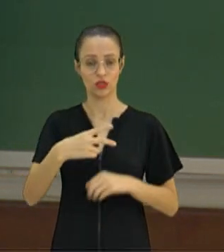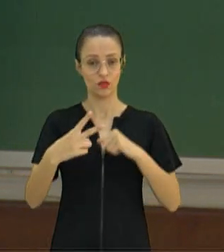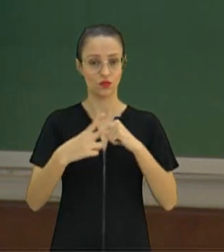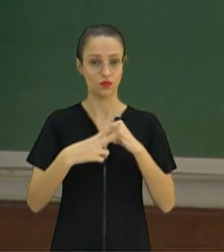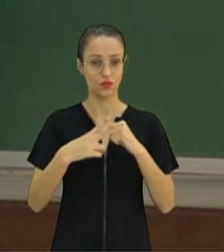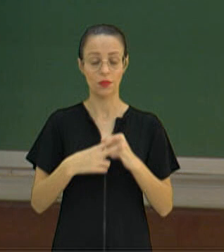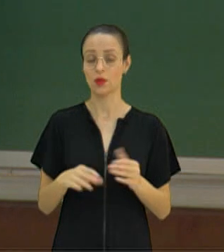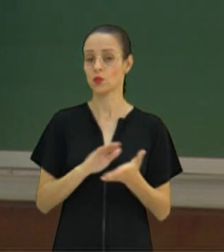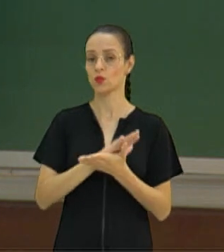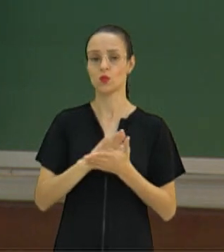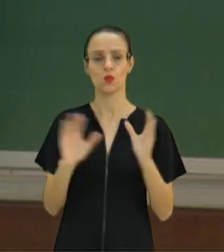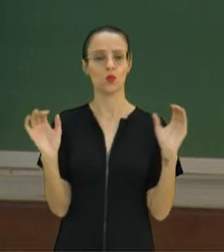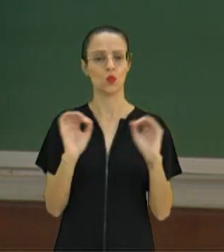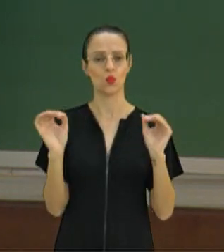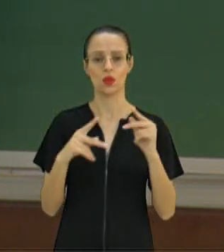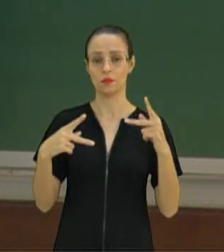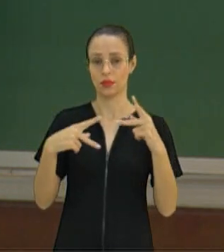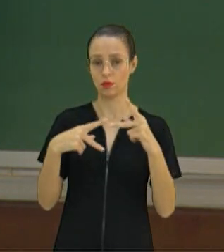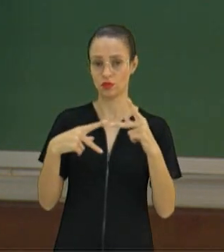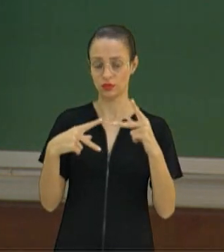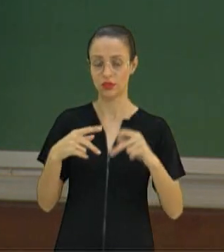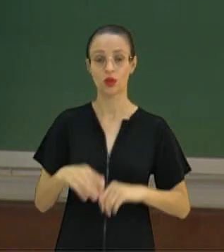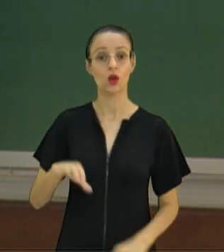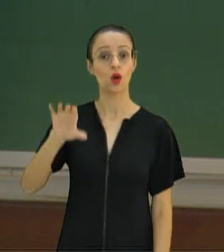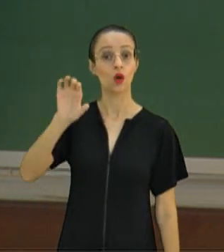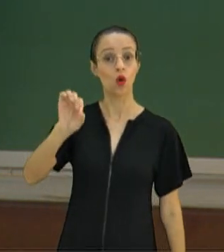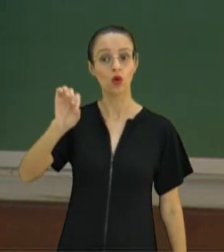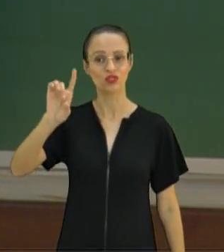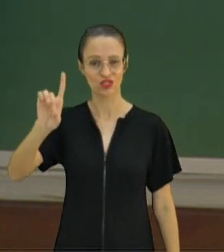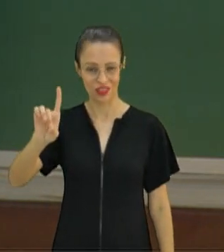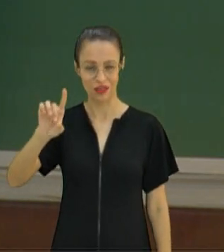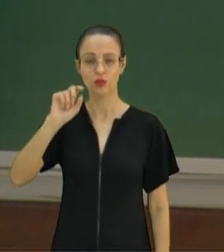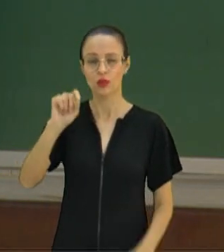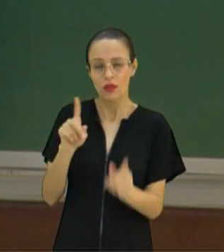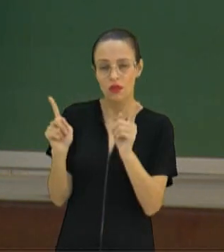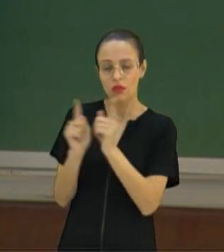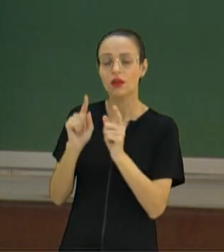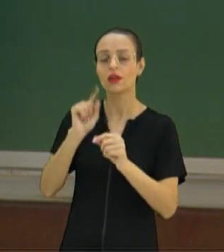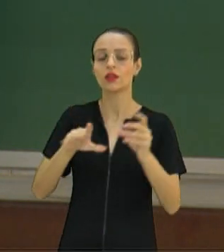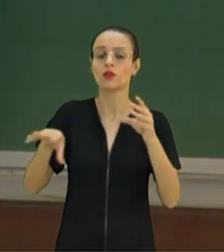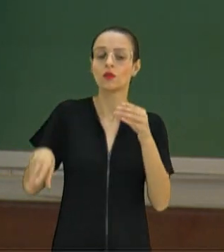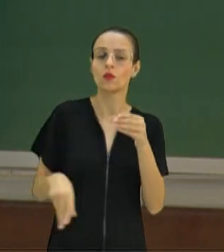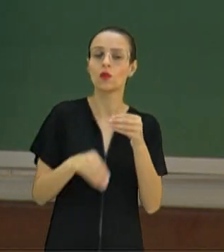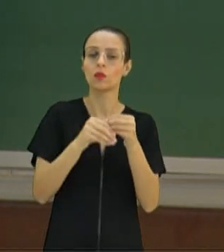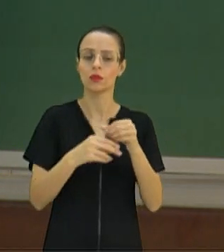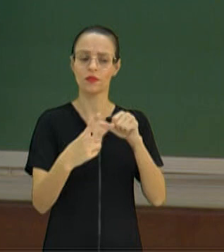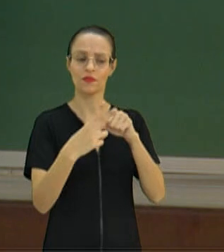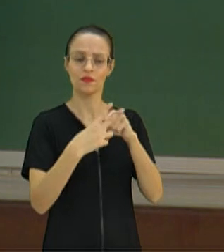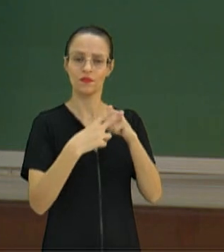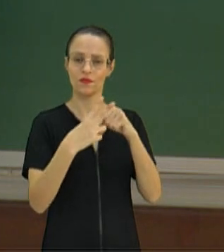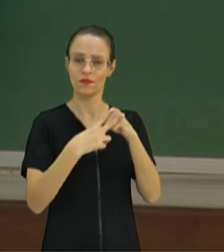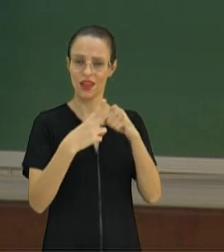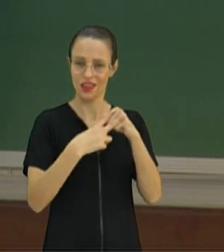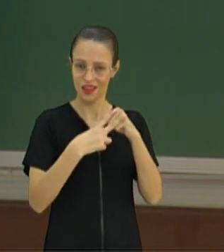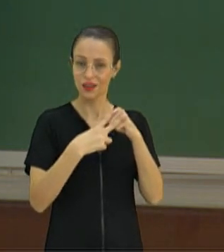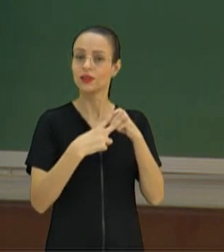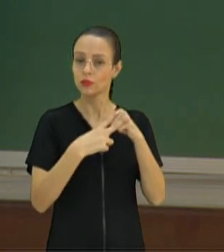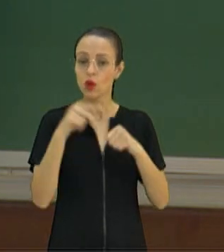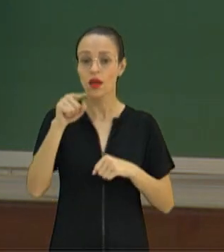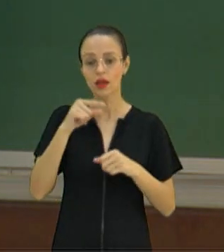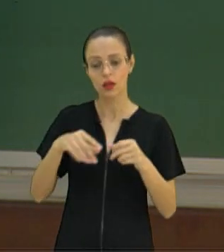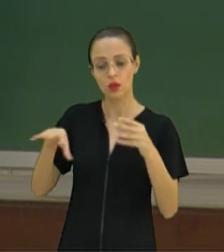sem preposição. Isso mesmo. O objeto direto, ele completa o sentido de um verbo transitivo direto. Ele é